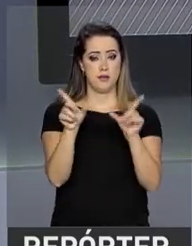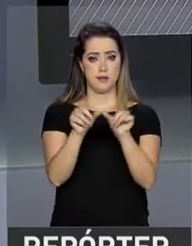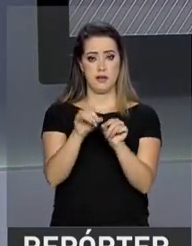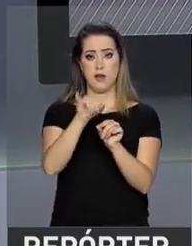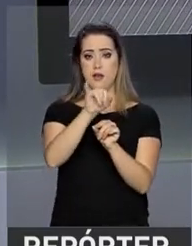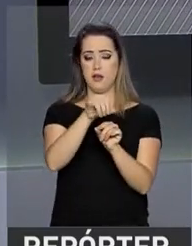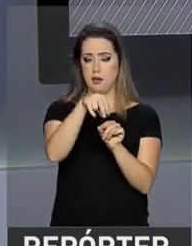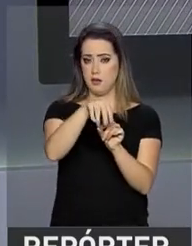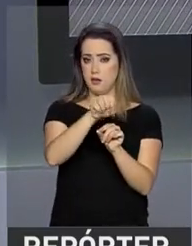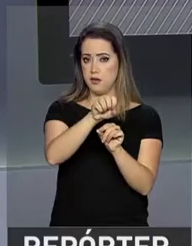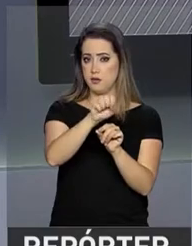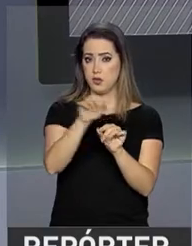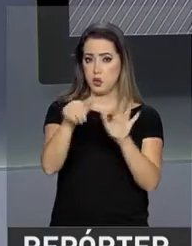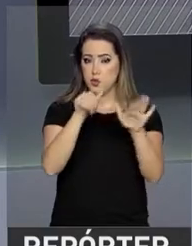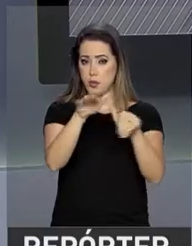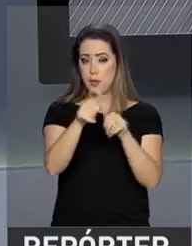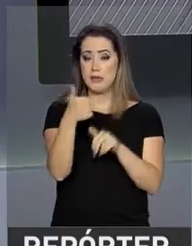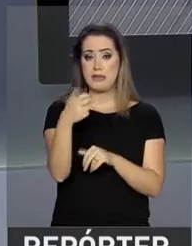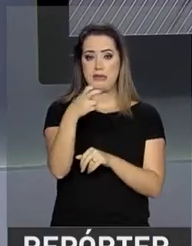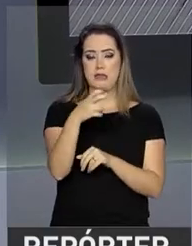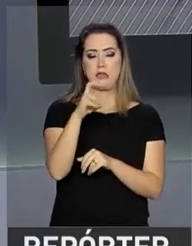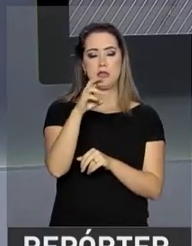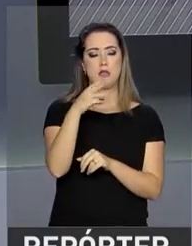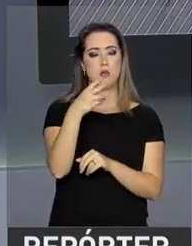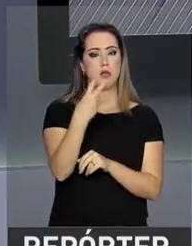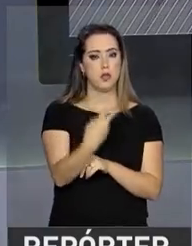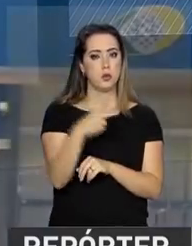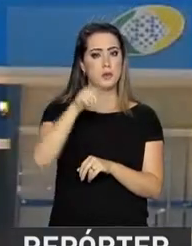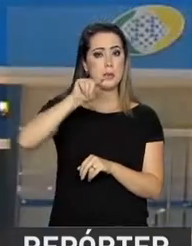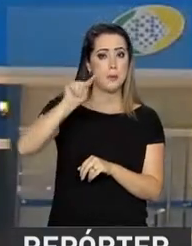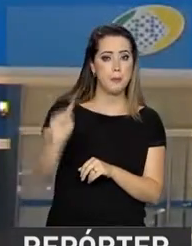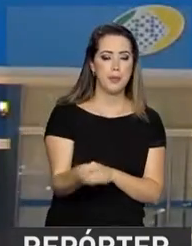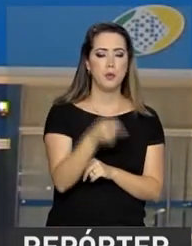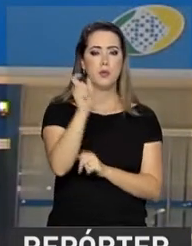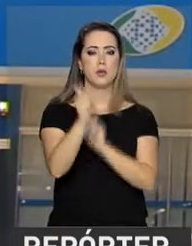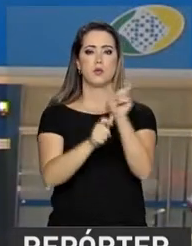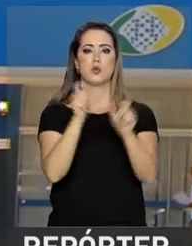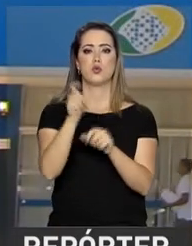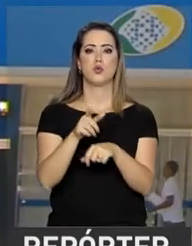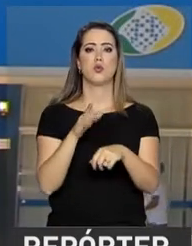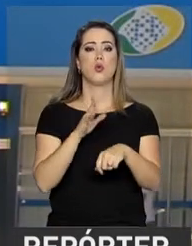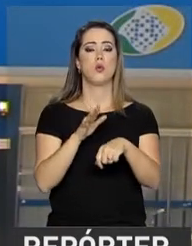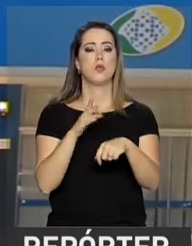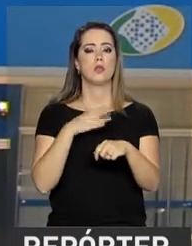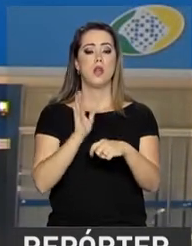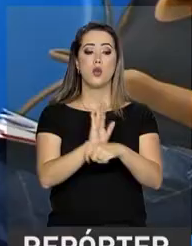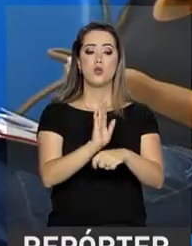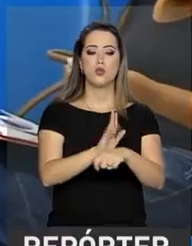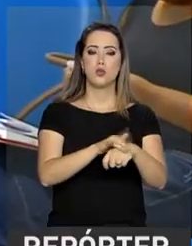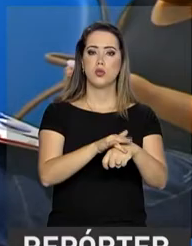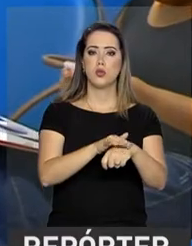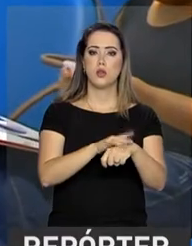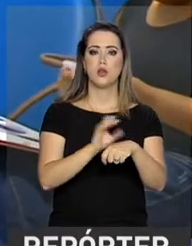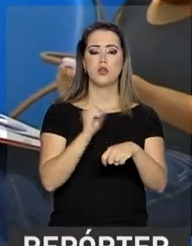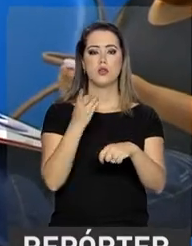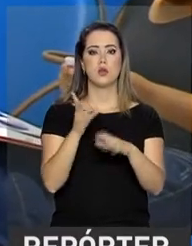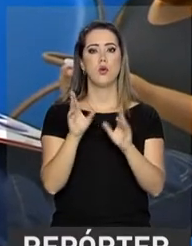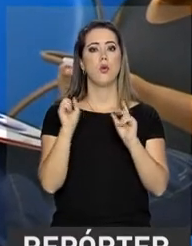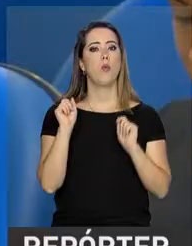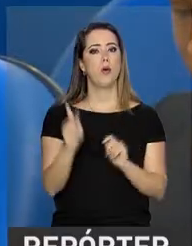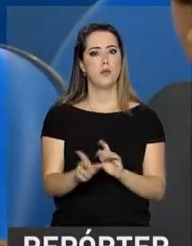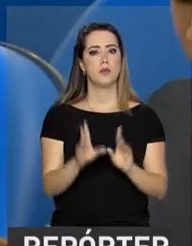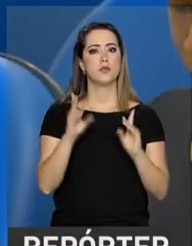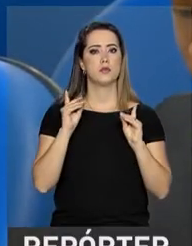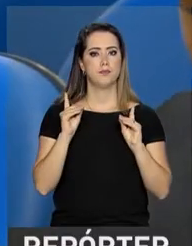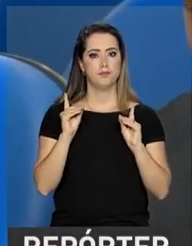mil pessoas para passar por uma perícia médica são segurados que recebem auxílio-doença ou aposentadoria por invalidez o